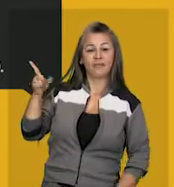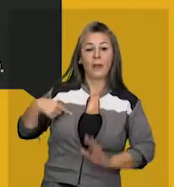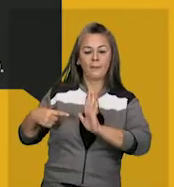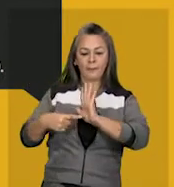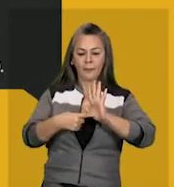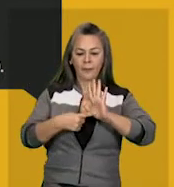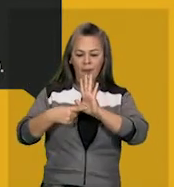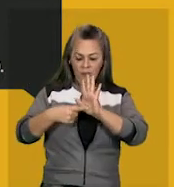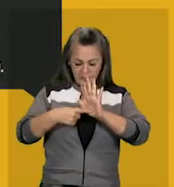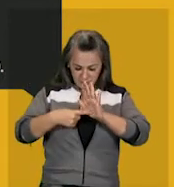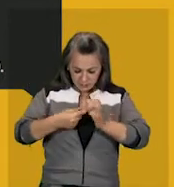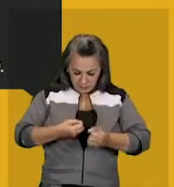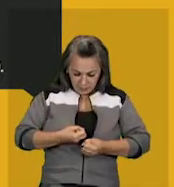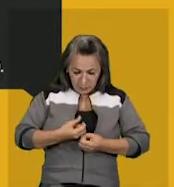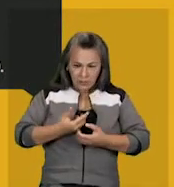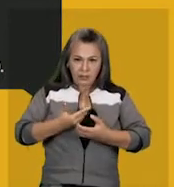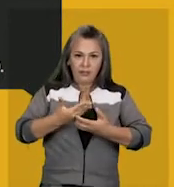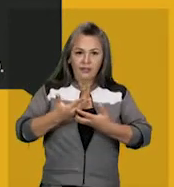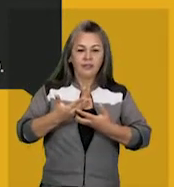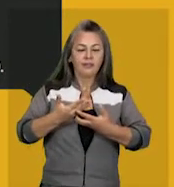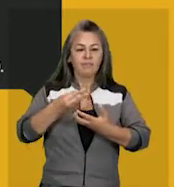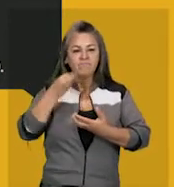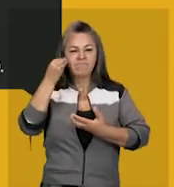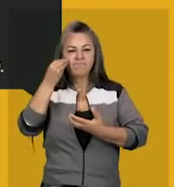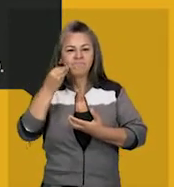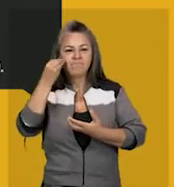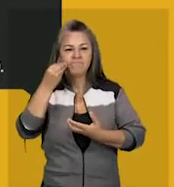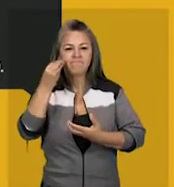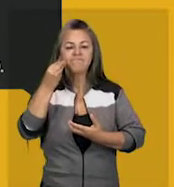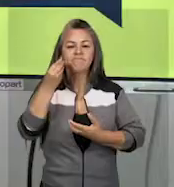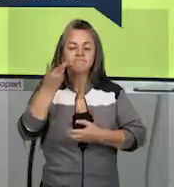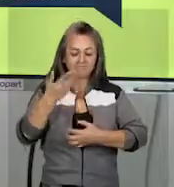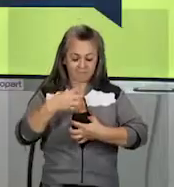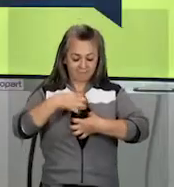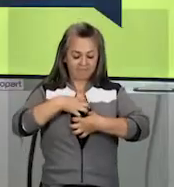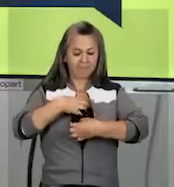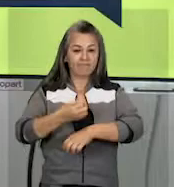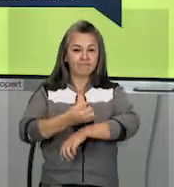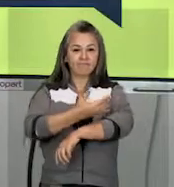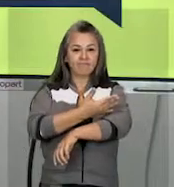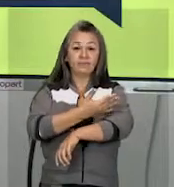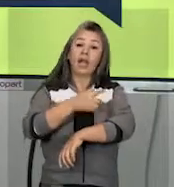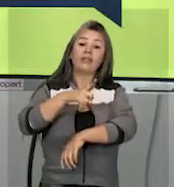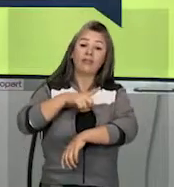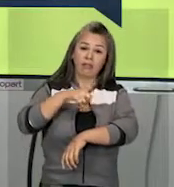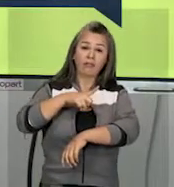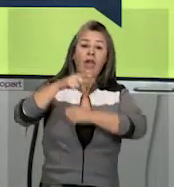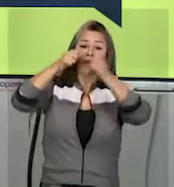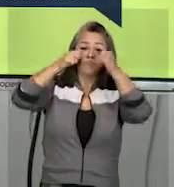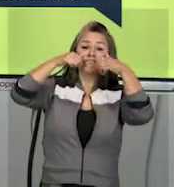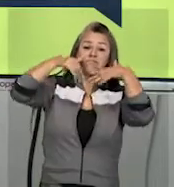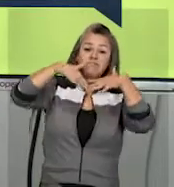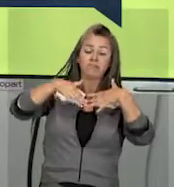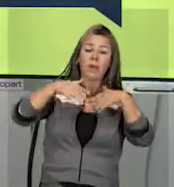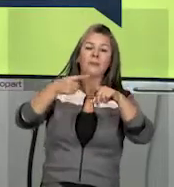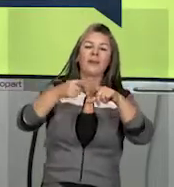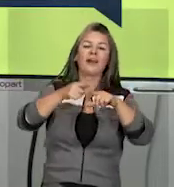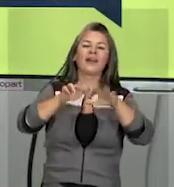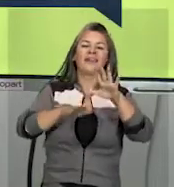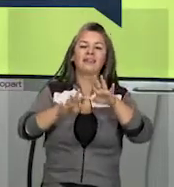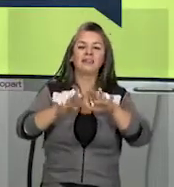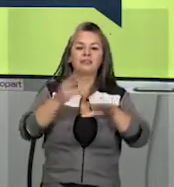e emoções, sensações. Pode ter drama também? Pode. Porque quem vive o amor, quem vive a paixão, sente a